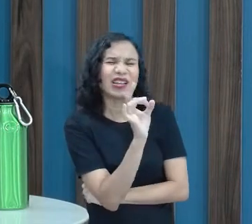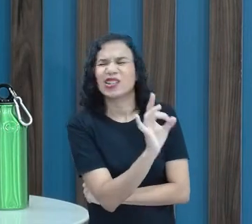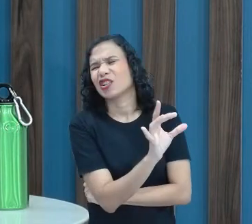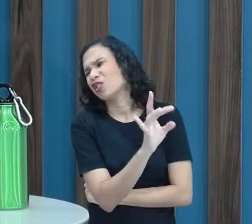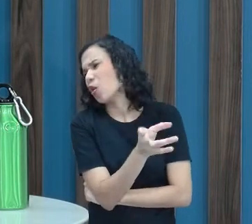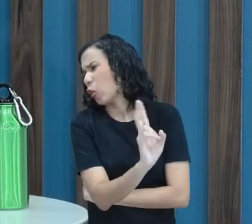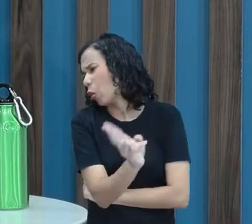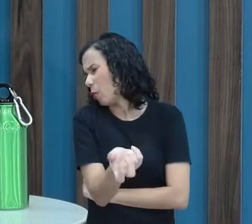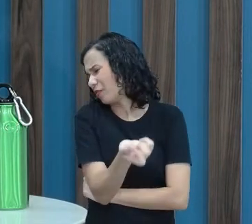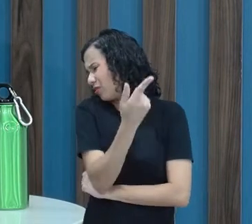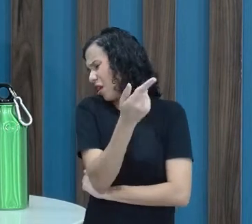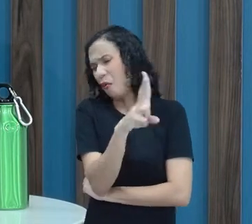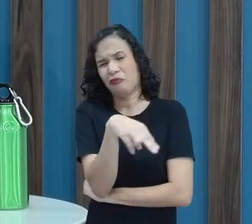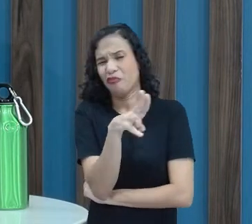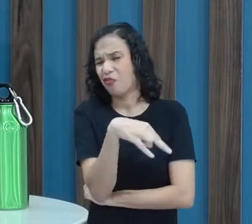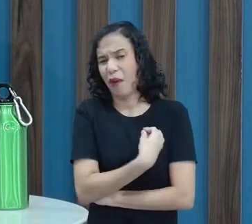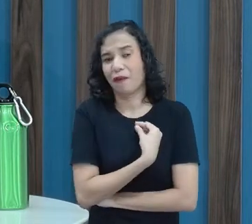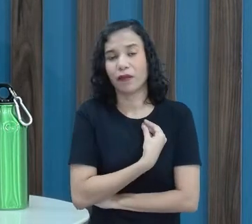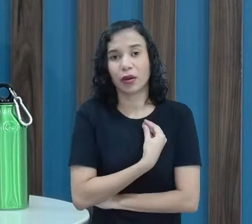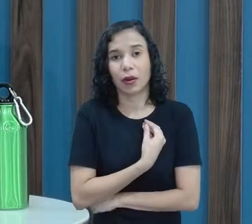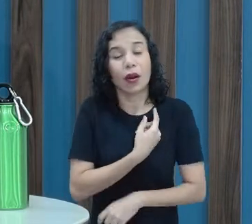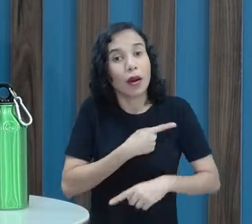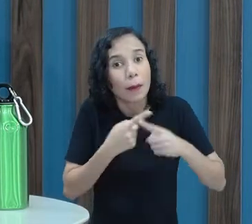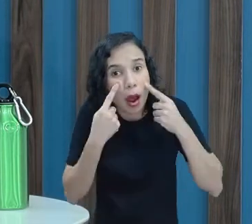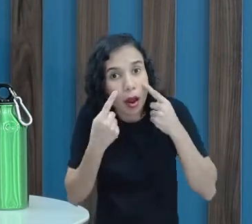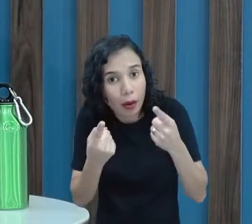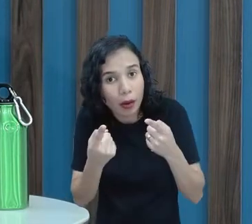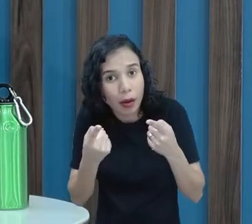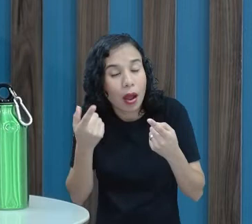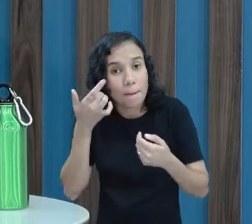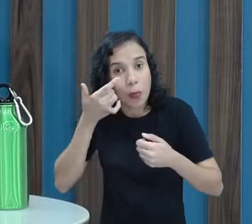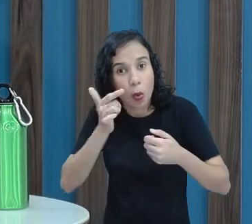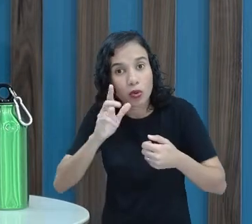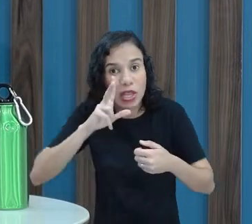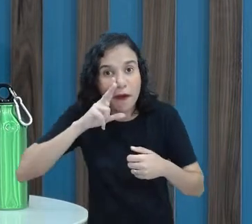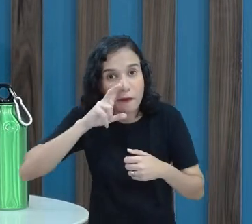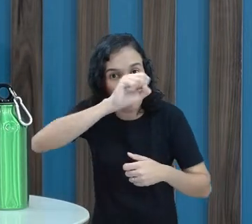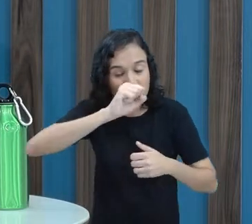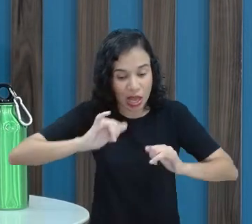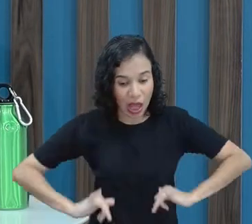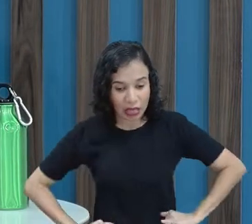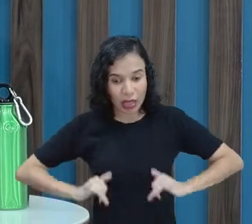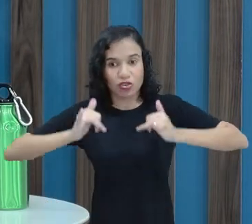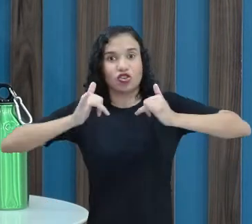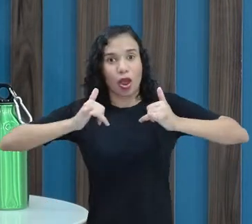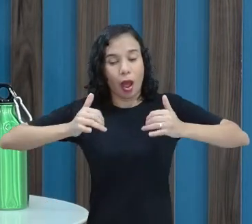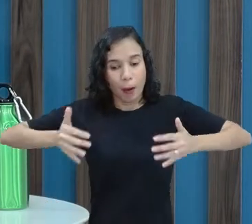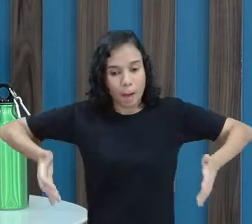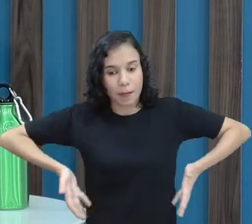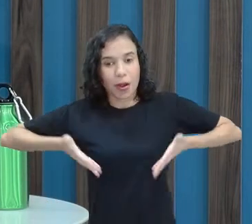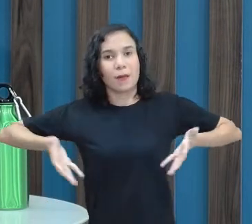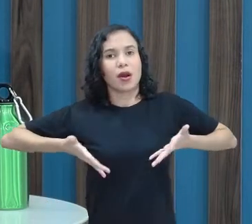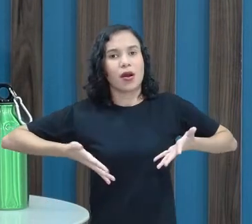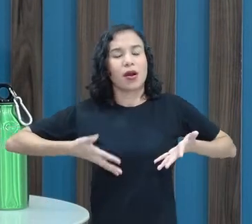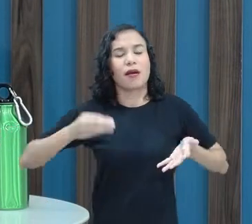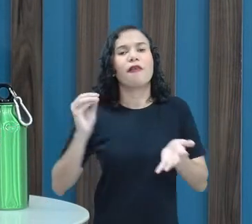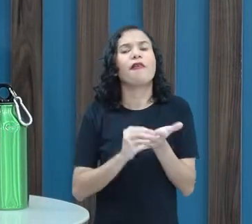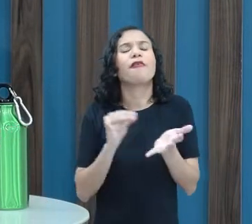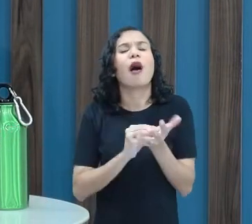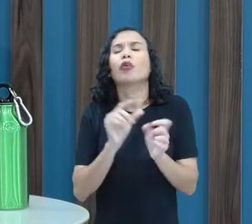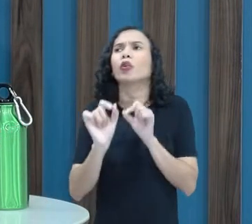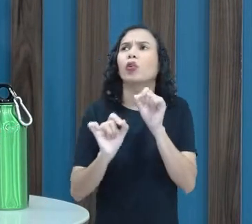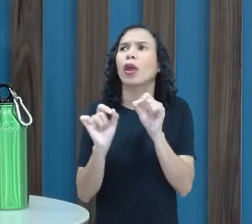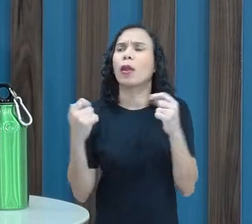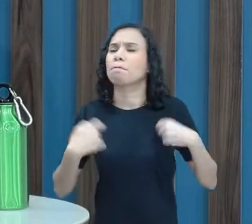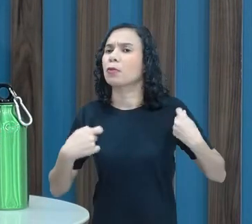uns nomes que não faz muito sentido. E aí quando você vai ver, mas para eu ter força, para eu ter energia, para eu ter disposição, o que é que tá faltando, o que é que eu